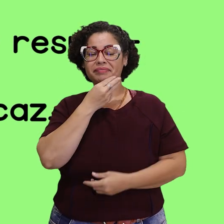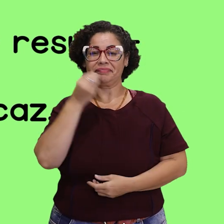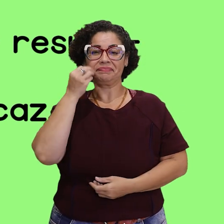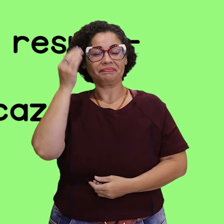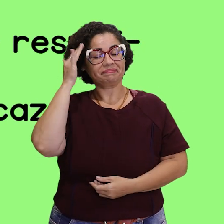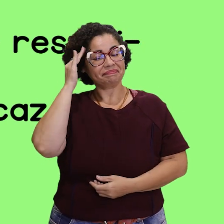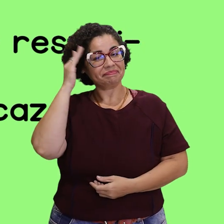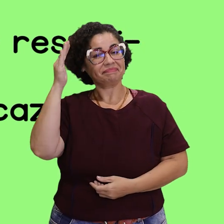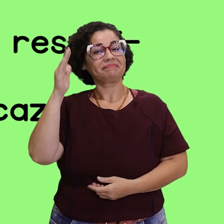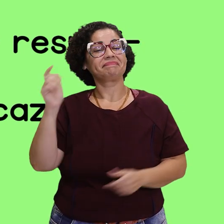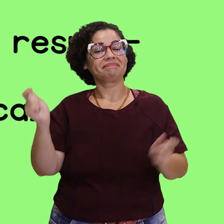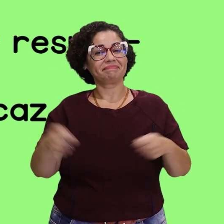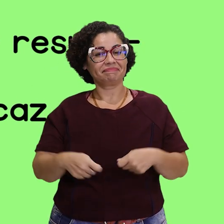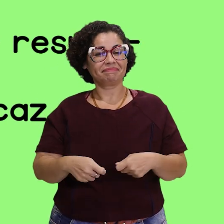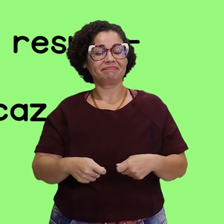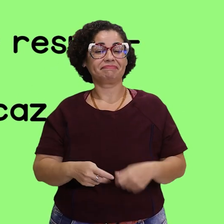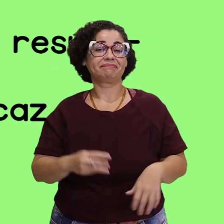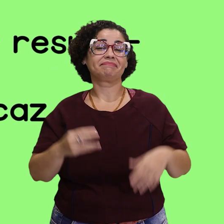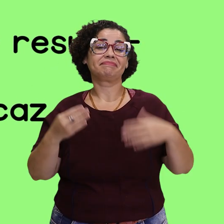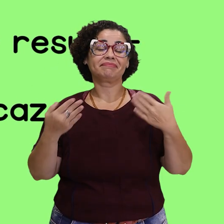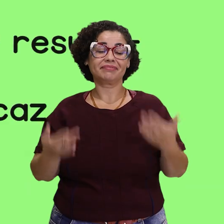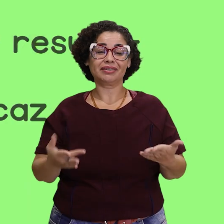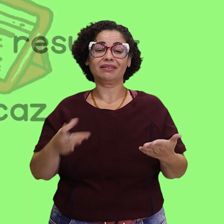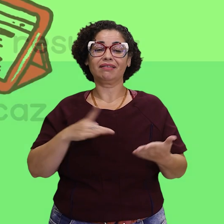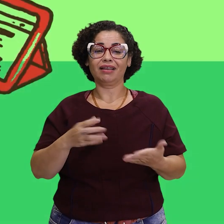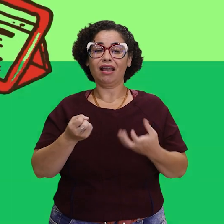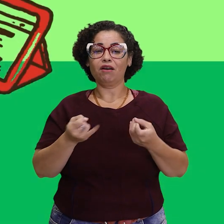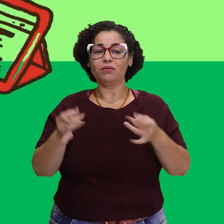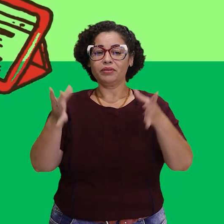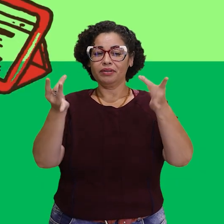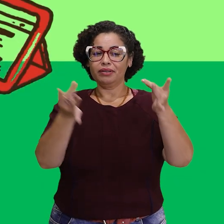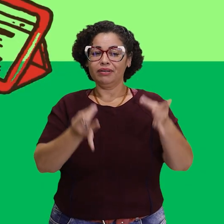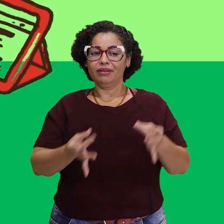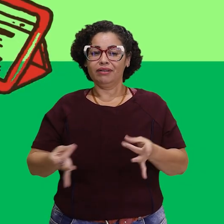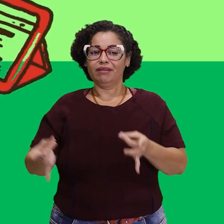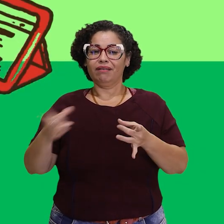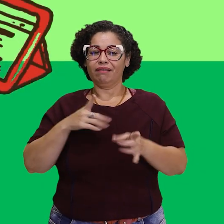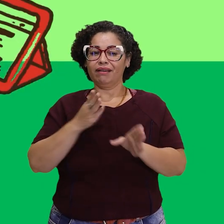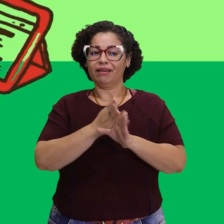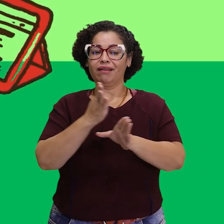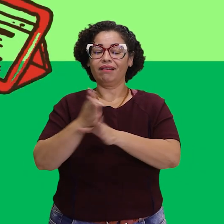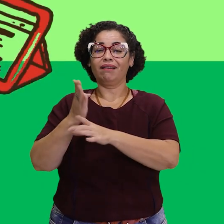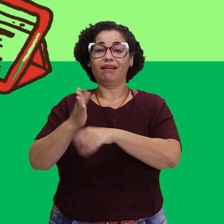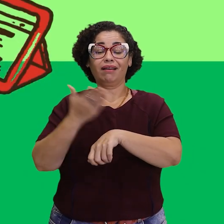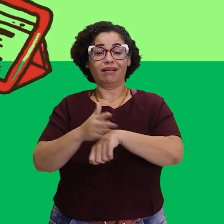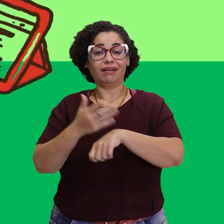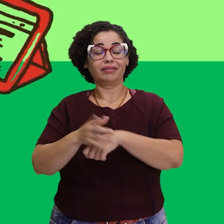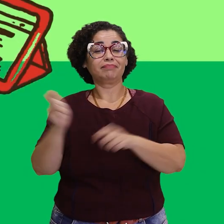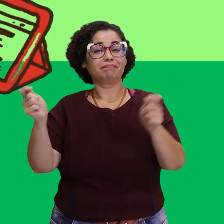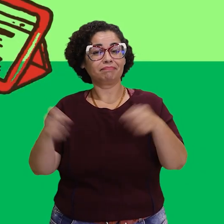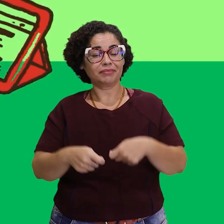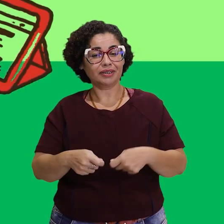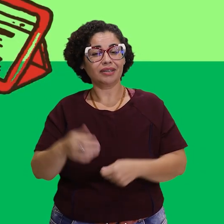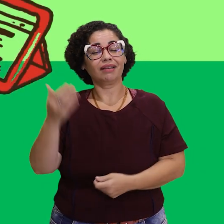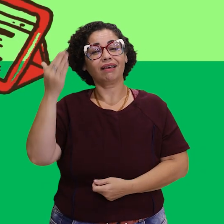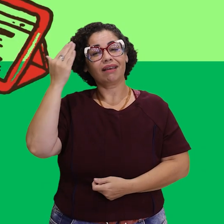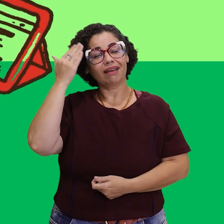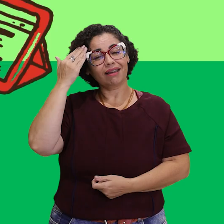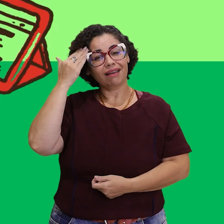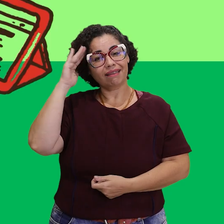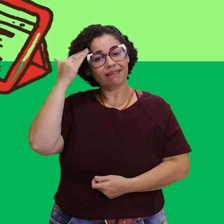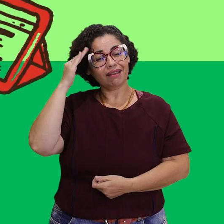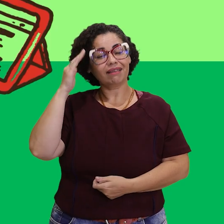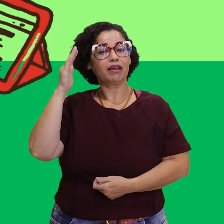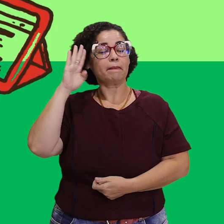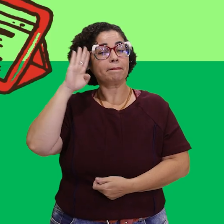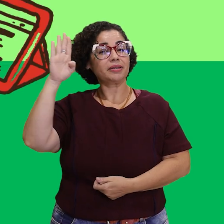forma eficaz. Então, nós temos algumas técnicas para encontrar essa ideia central, essa